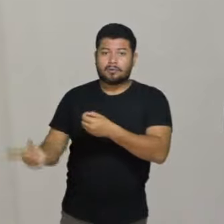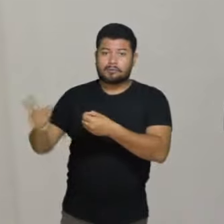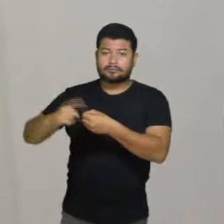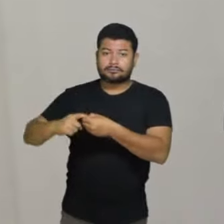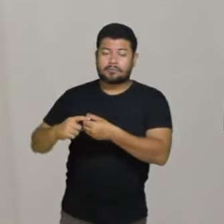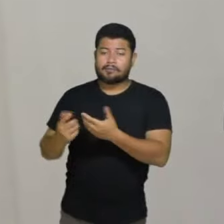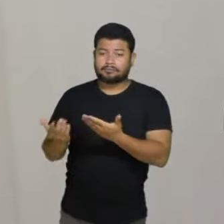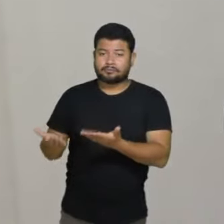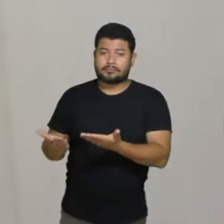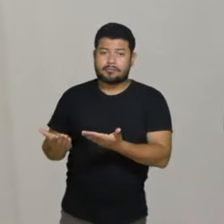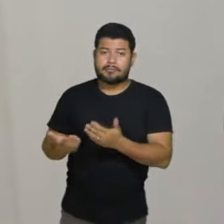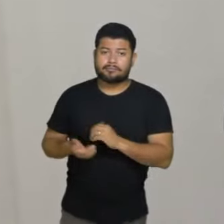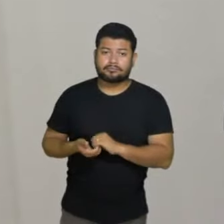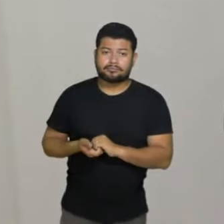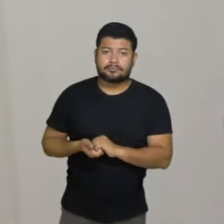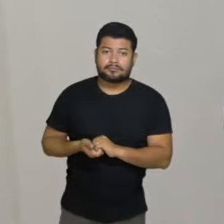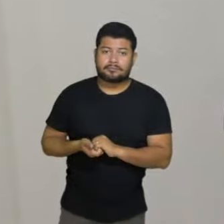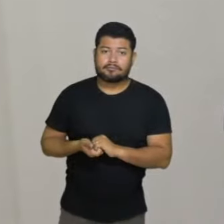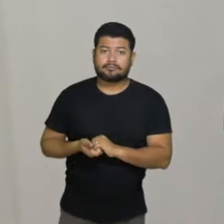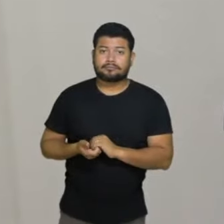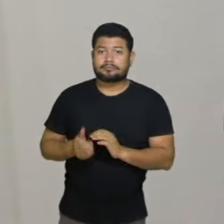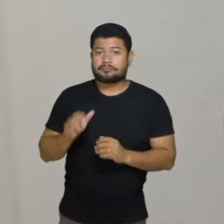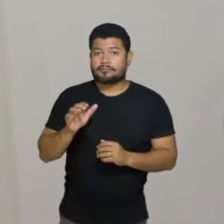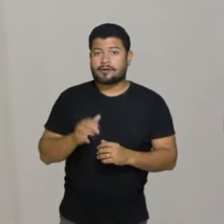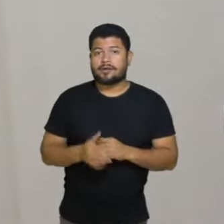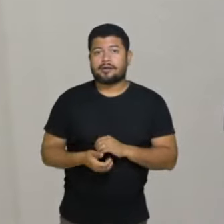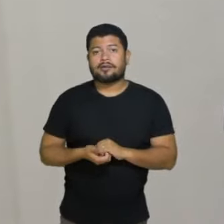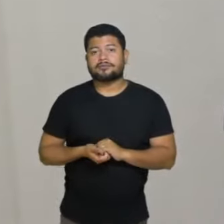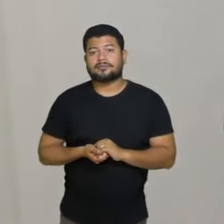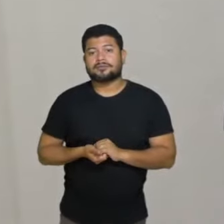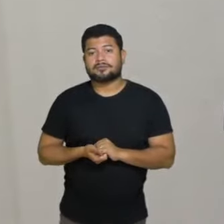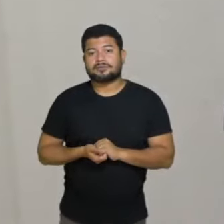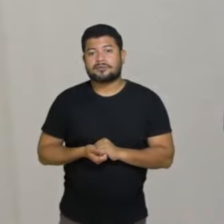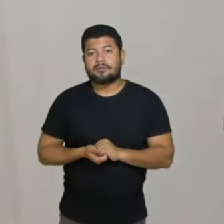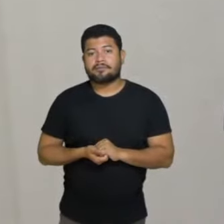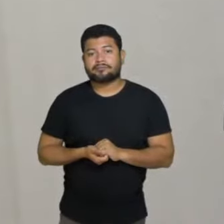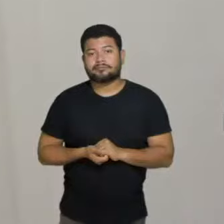a isso, mas não...